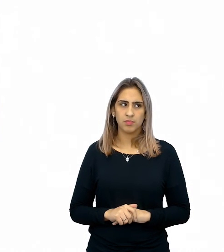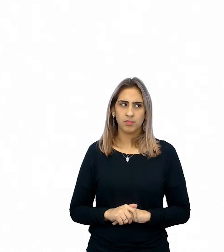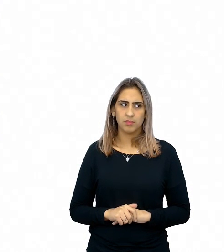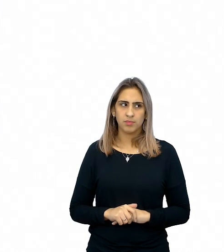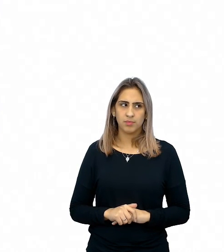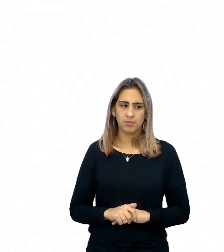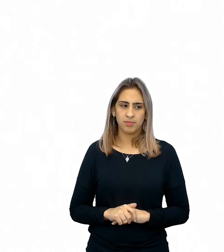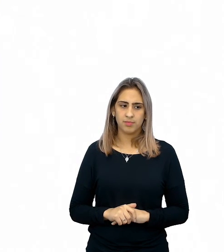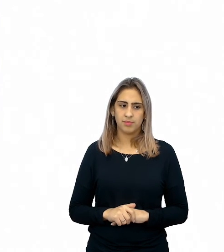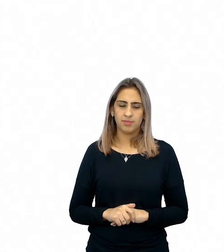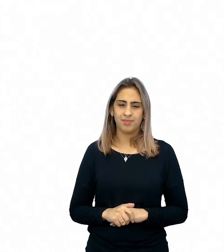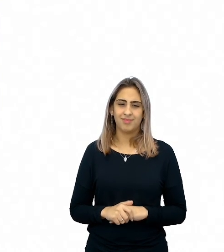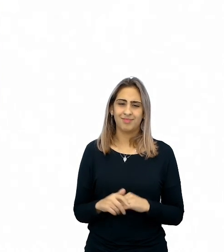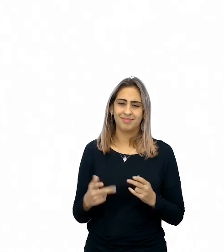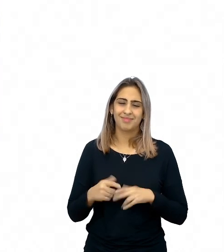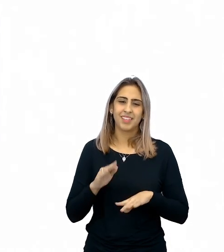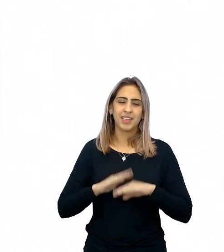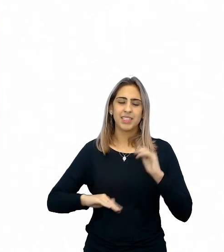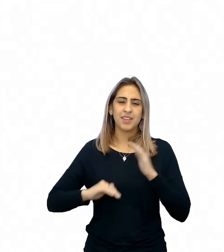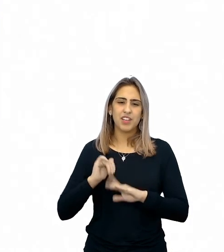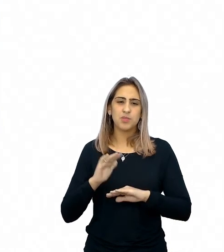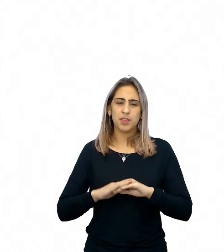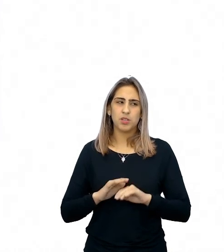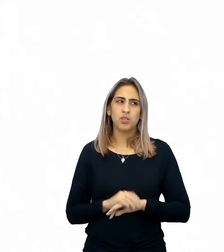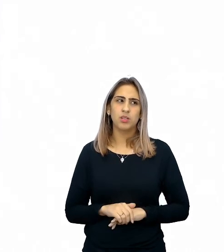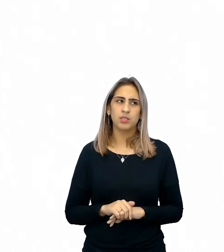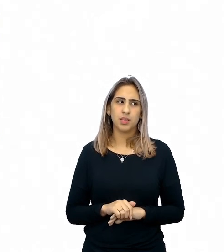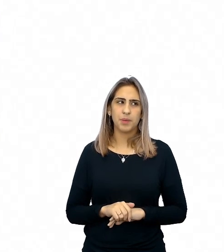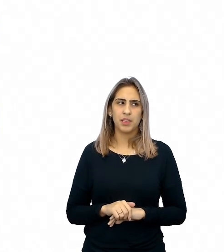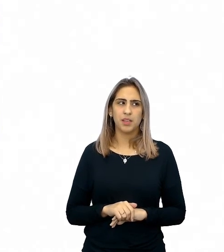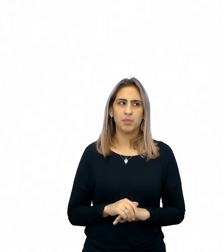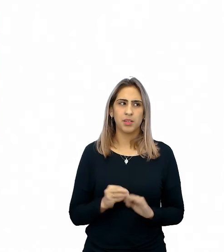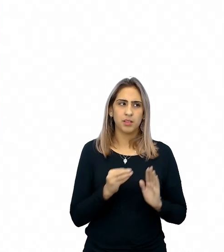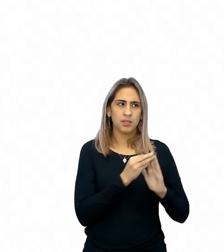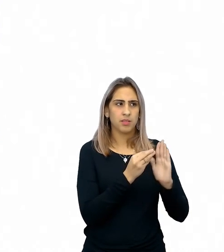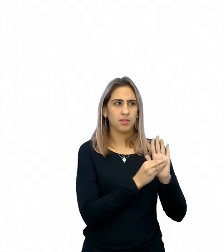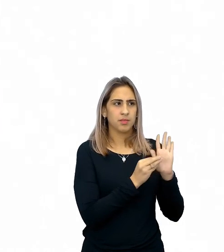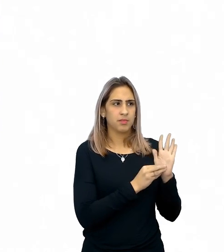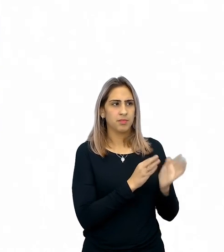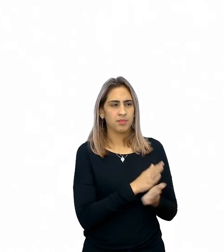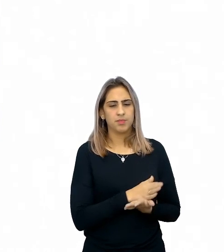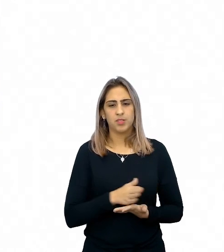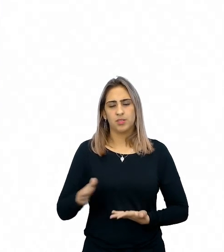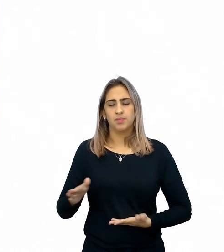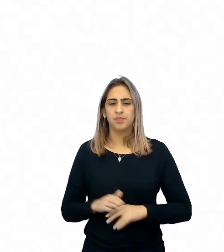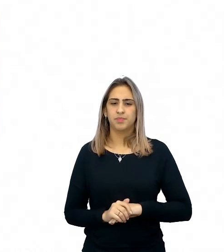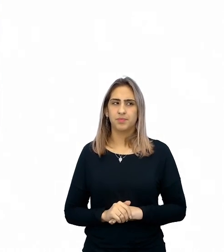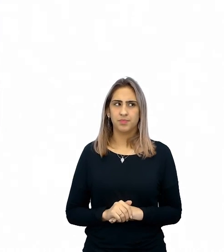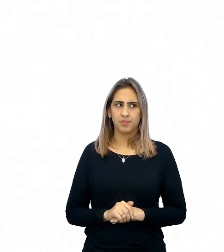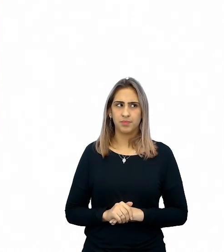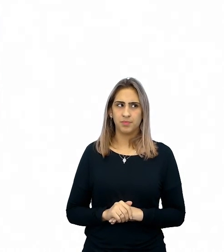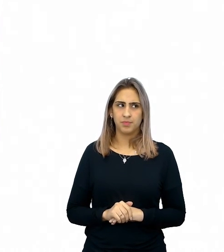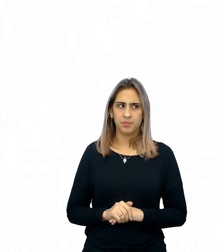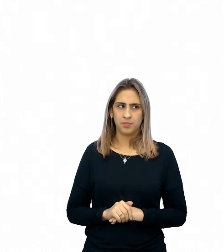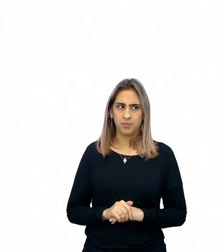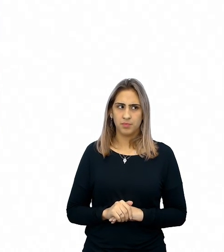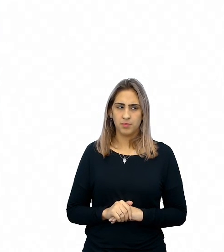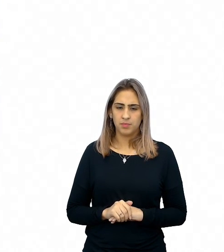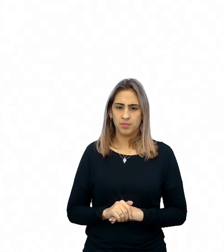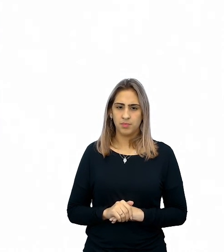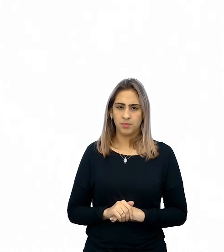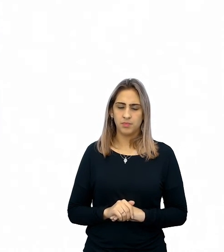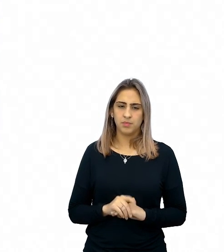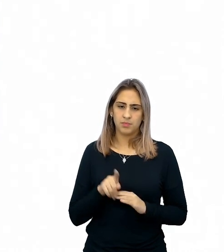você pode levantar as habilidades que precisam ser retomadas. Em seguida, é importante revisitar a avaliação da aprendizagem